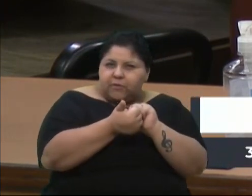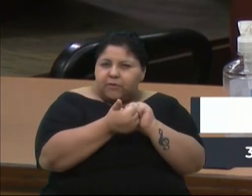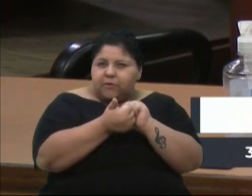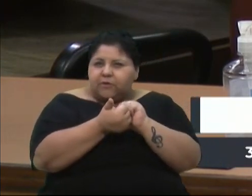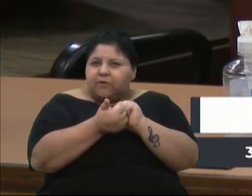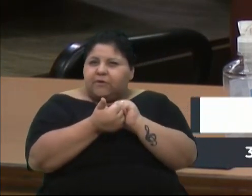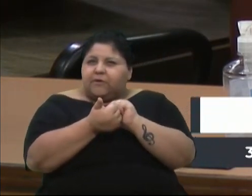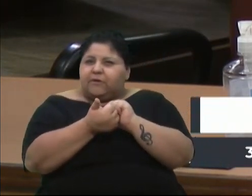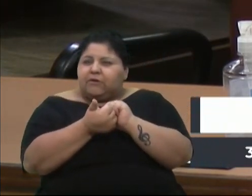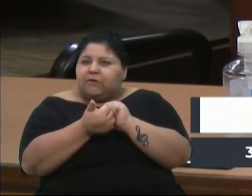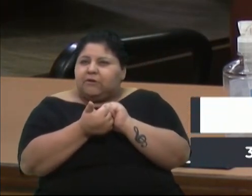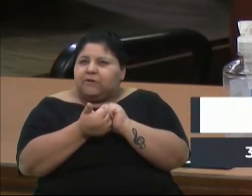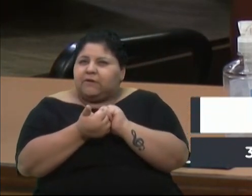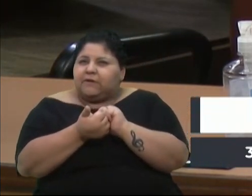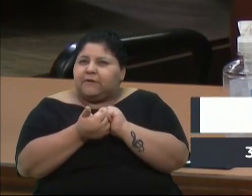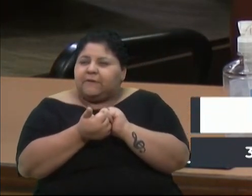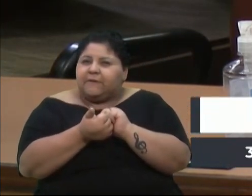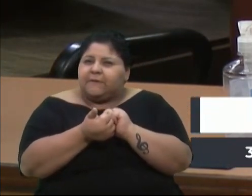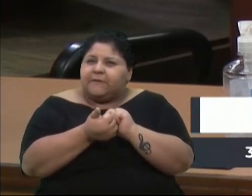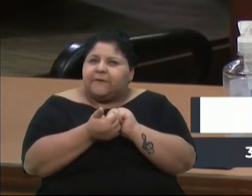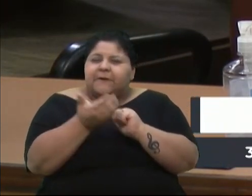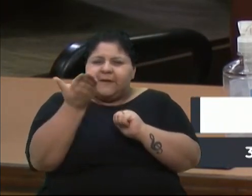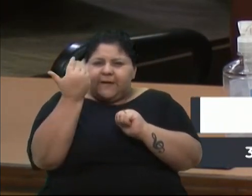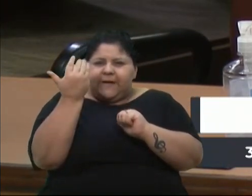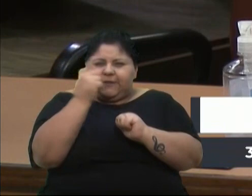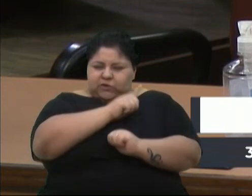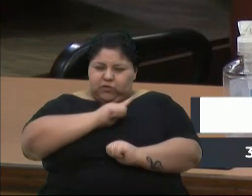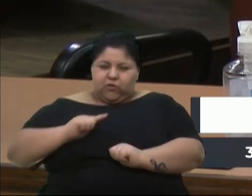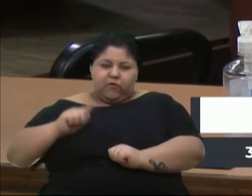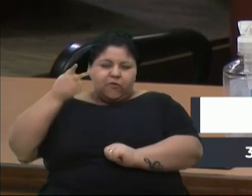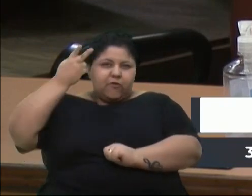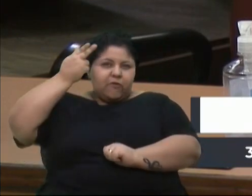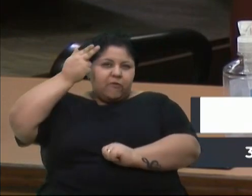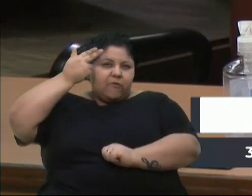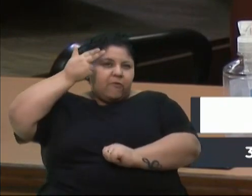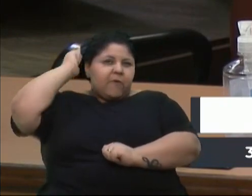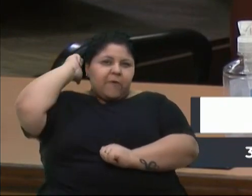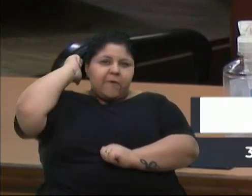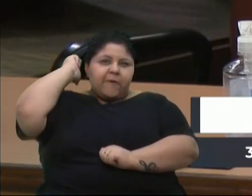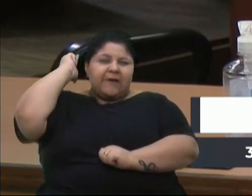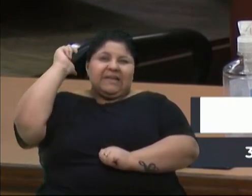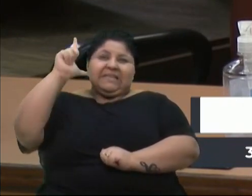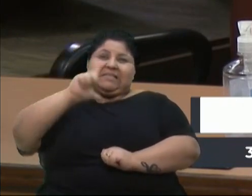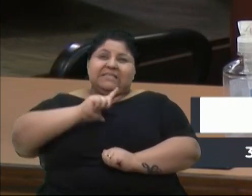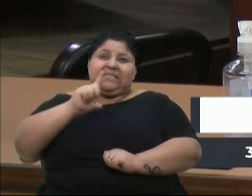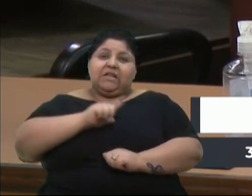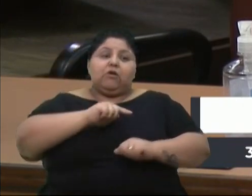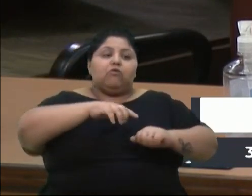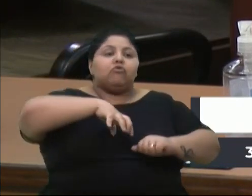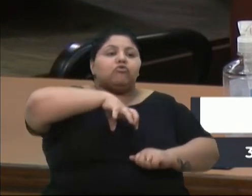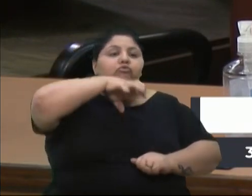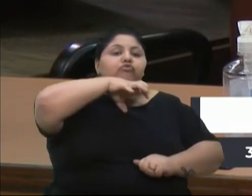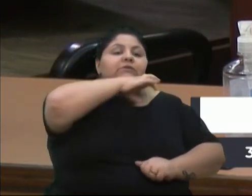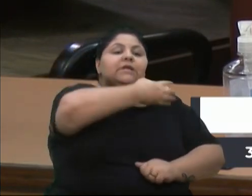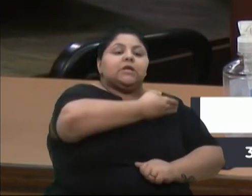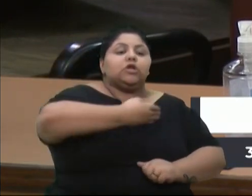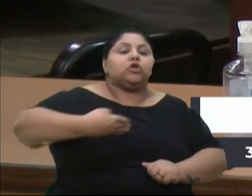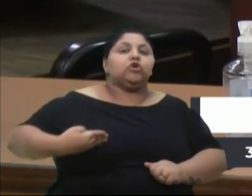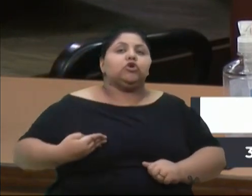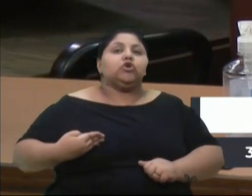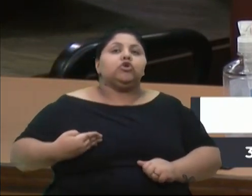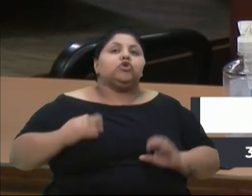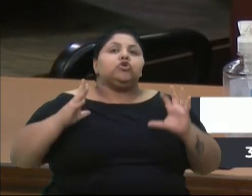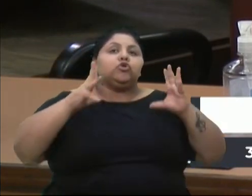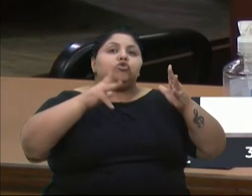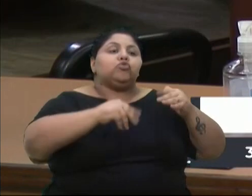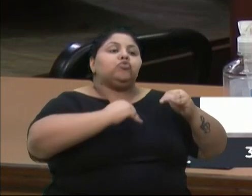praticamente esgotado de tomar aquele espaço, que ele é um terreno público. Tudo que está construído lá foi